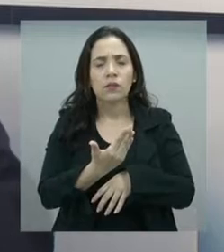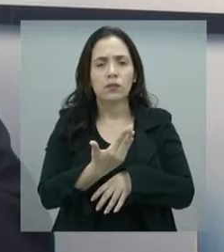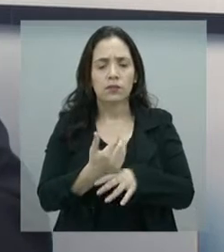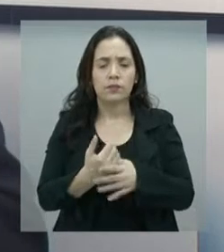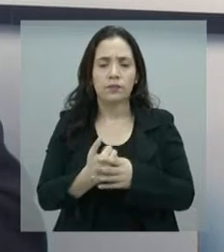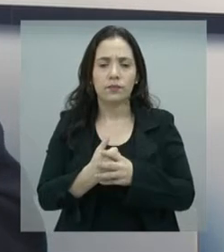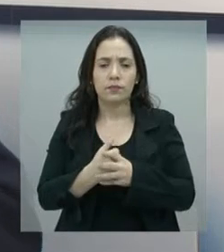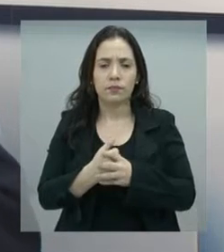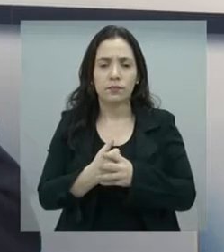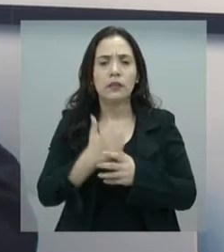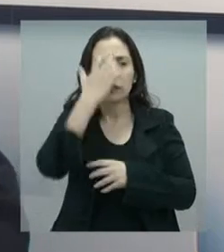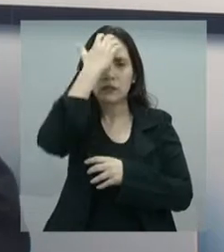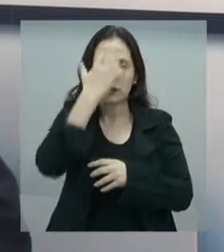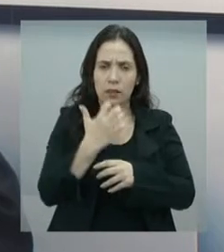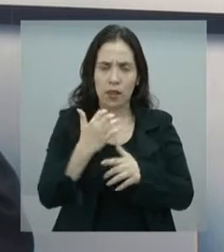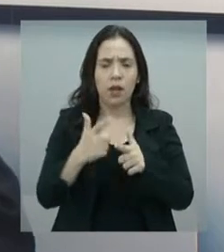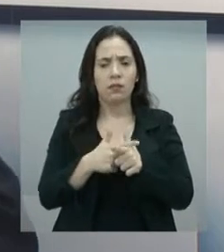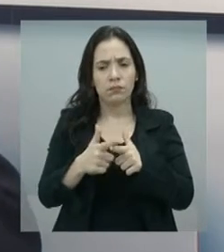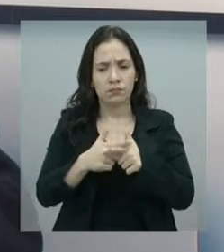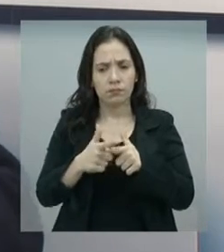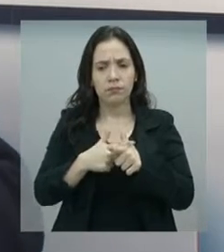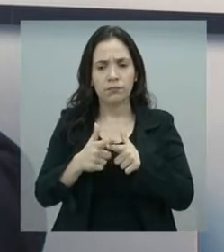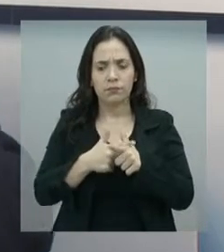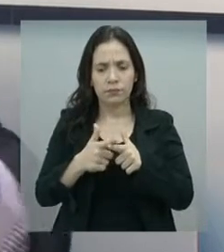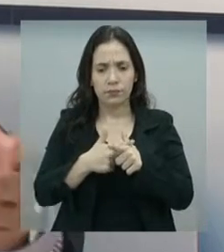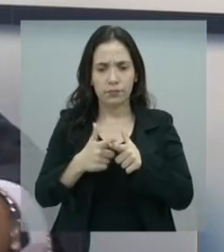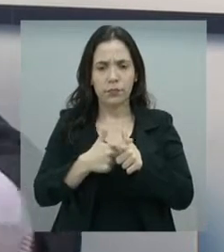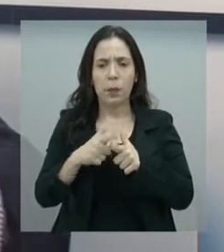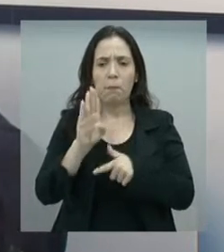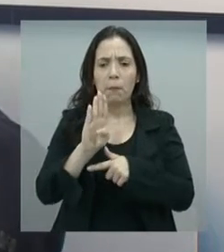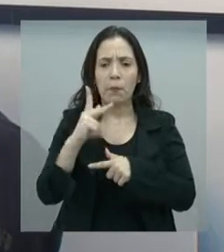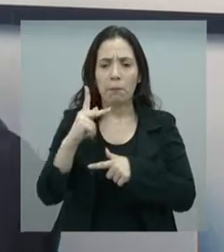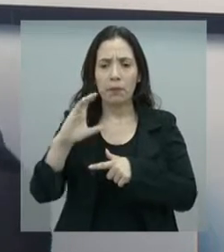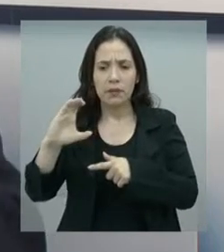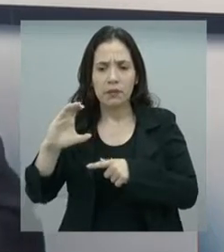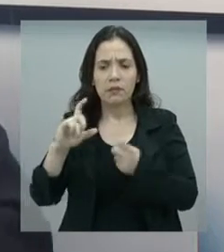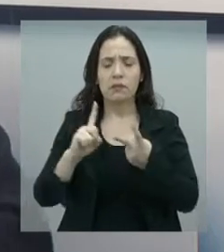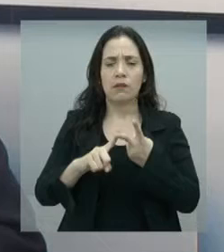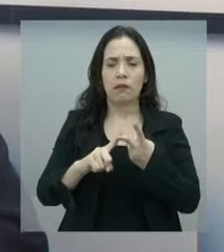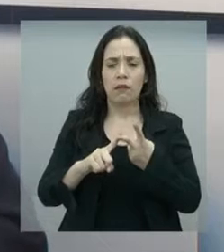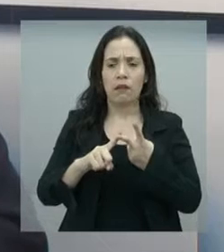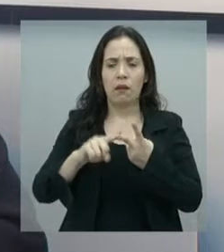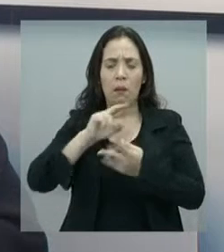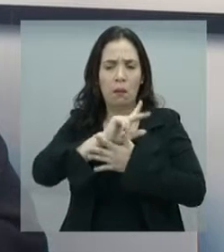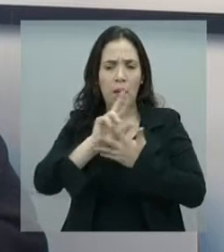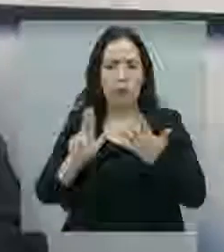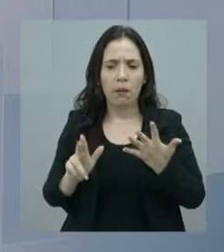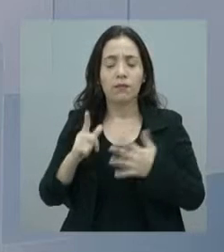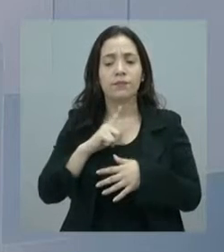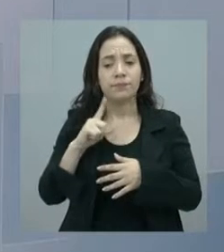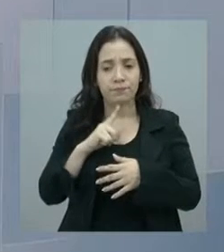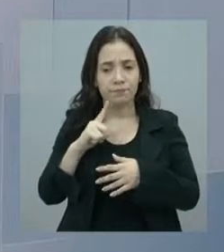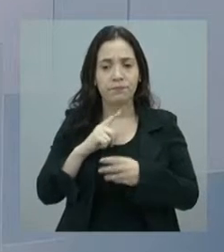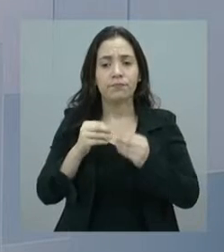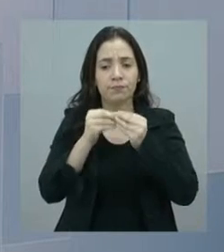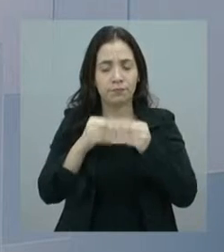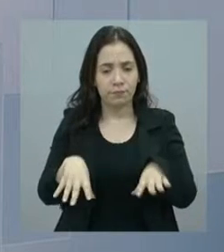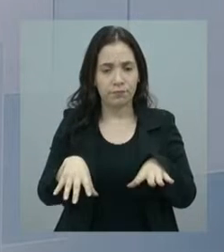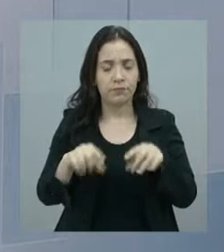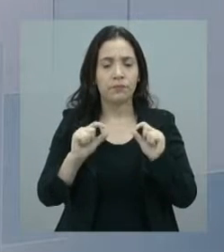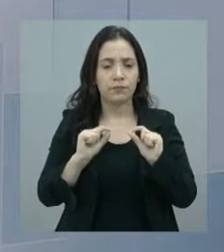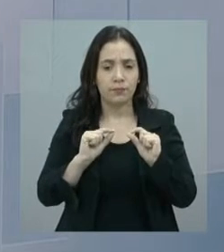inclusive, uma coisa muito séria com o BPC. Exatamente. Houve uma redução muito